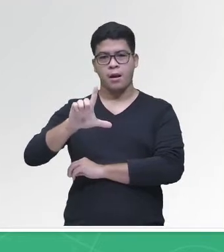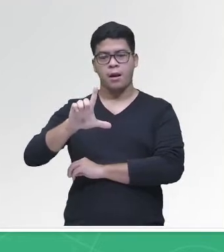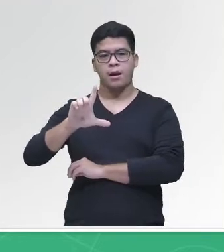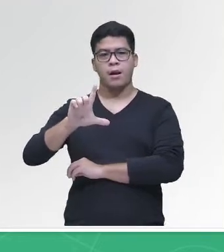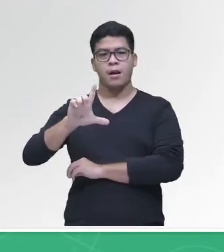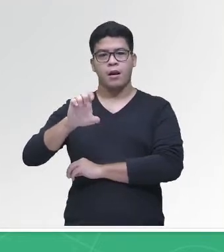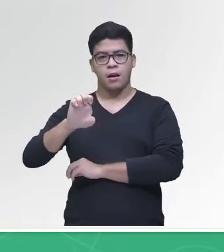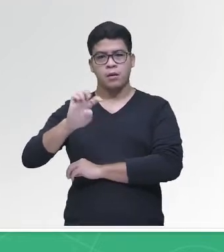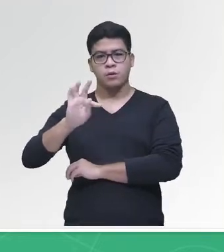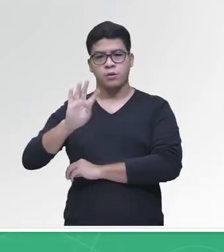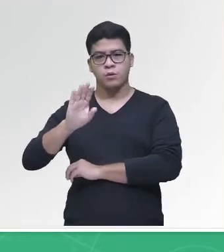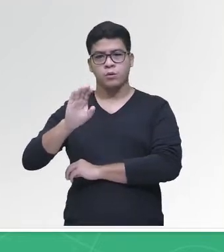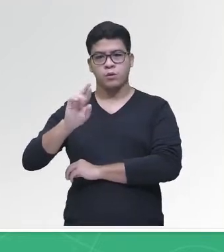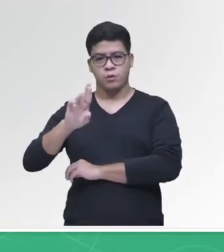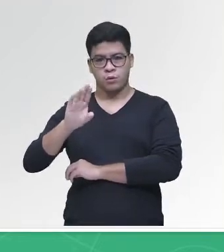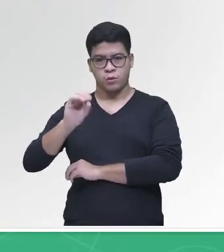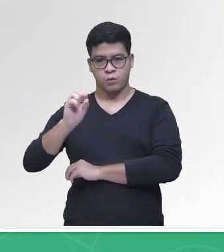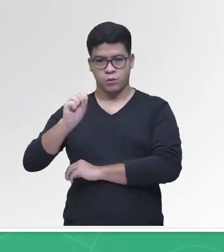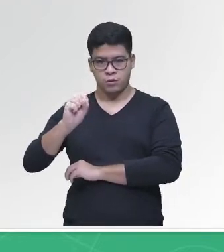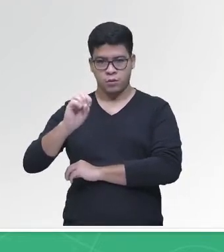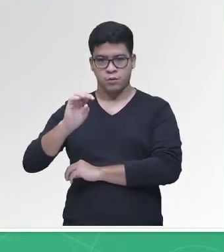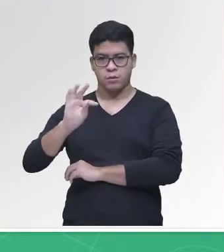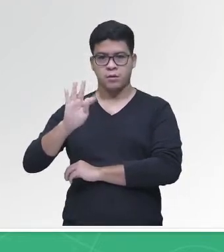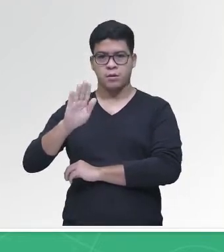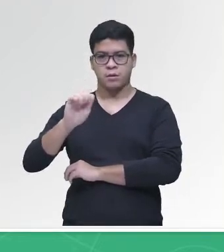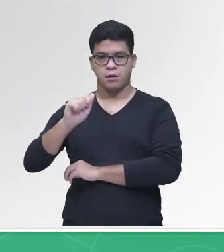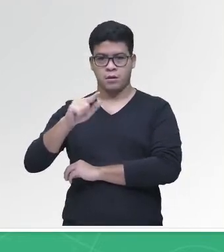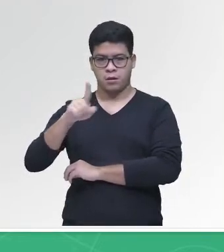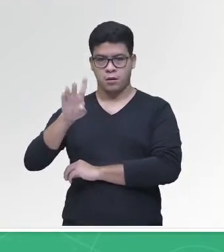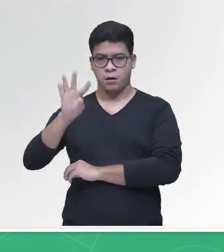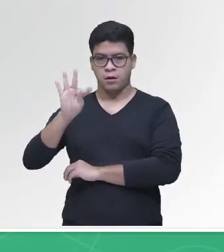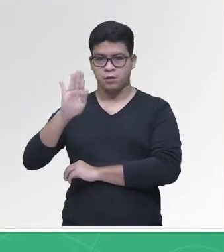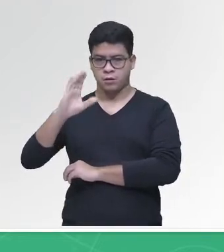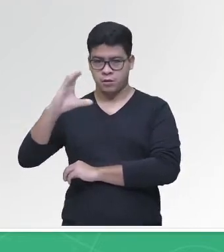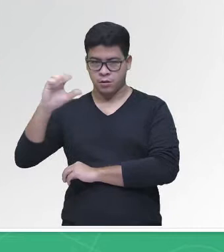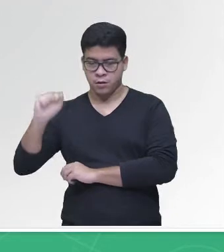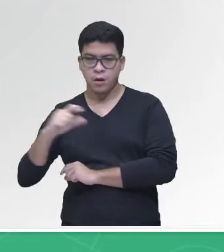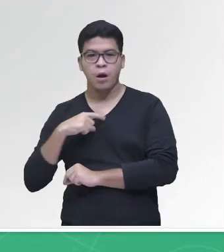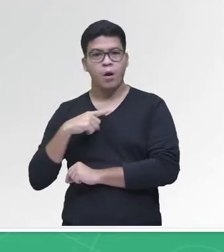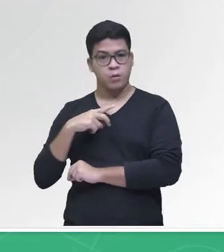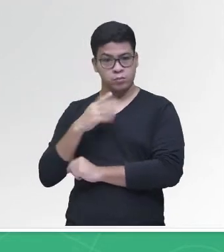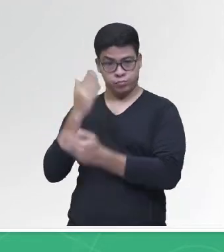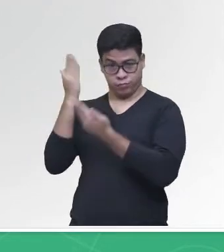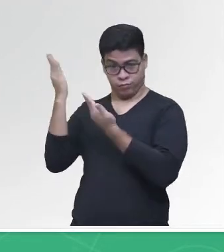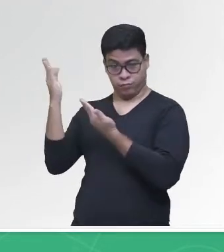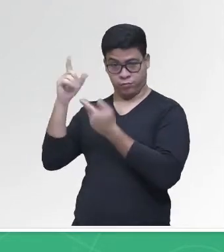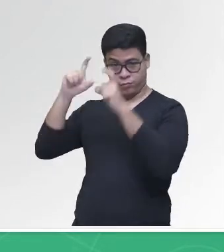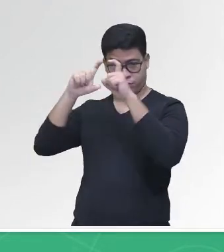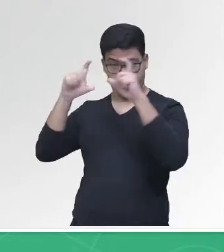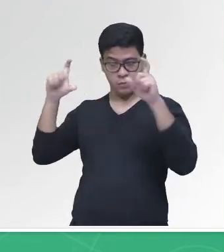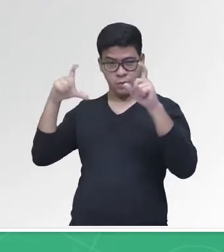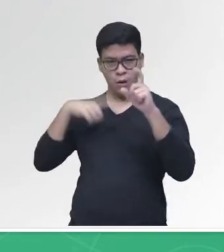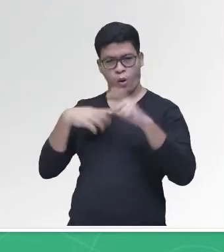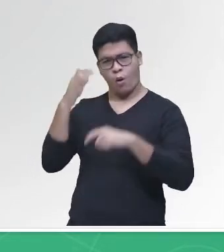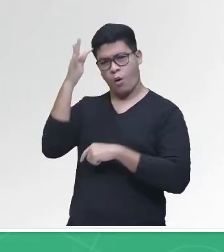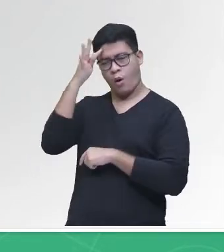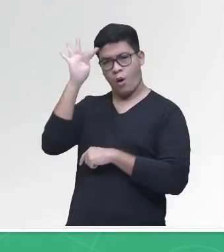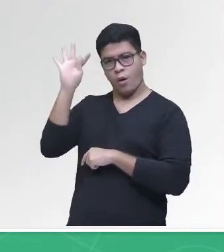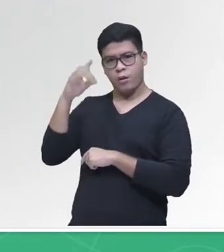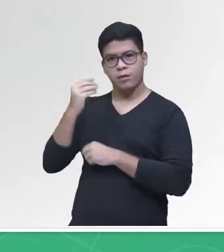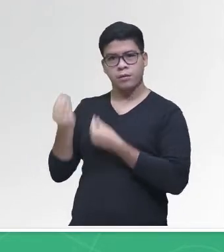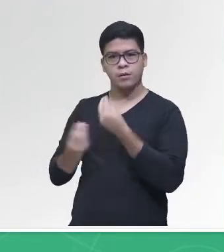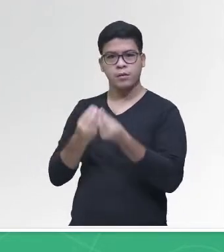carga elétrica em repouso, eu tenho alguns princípios. Vejam, nós temos aí o princípio